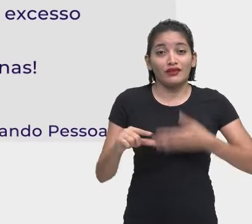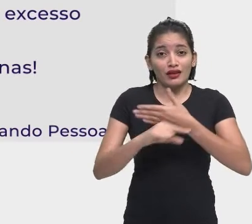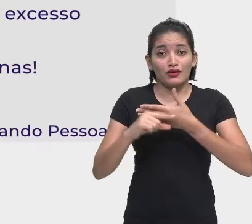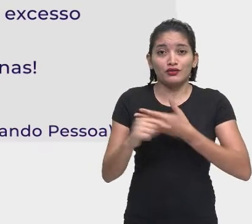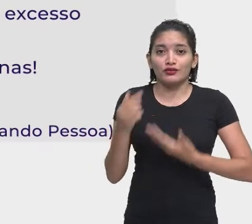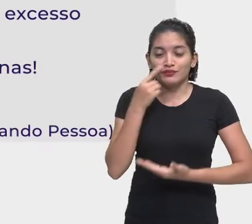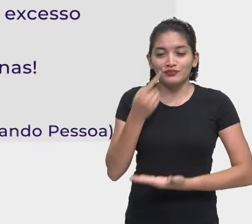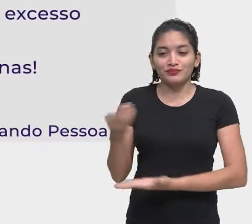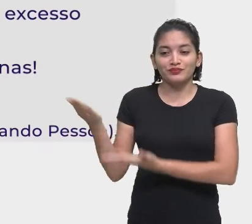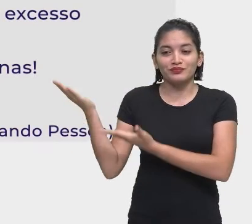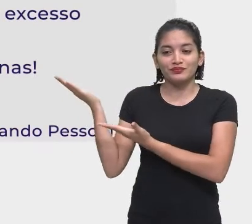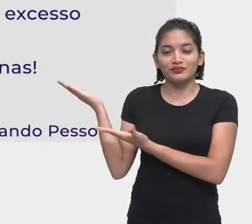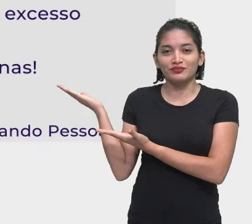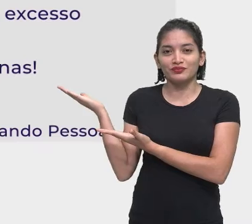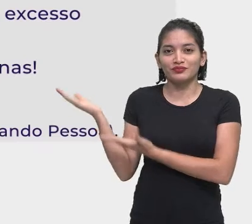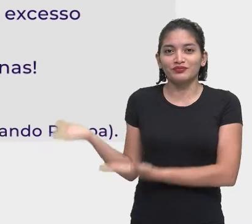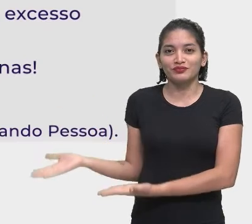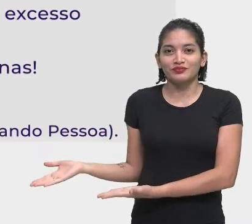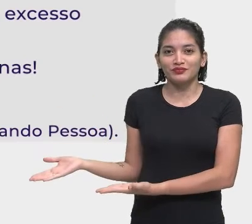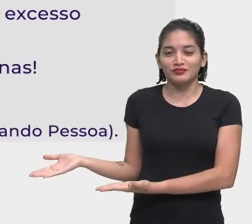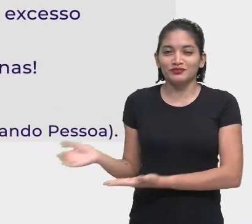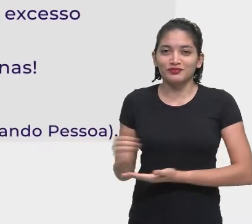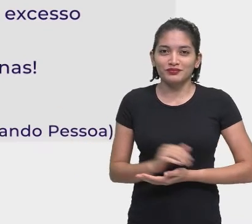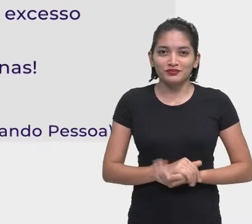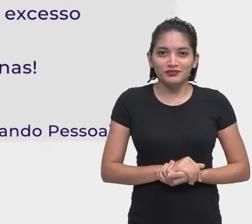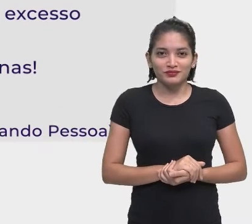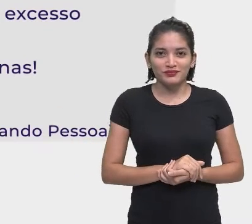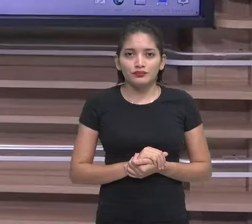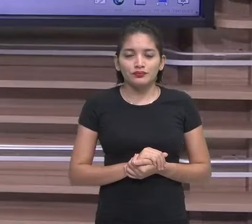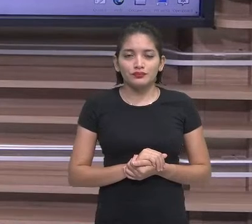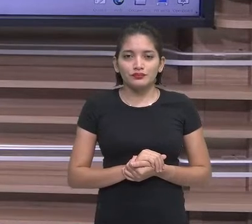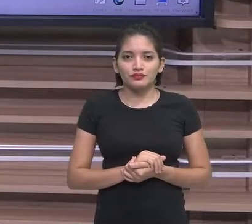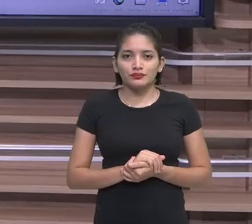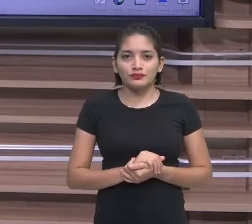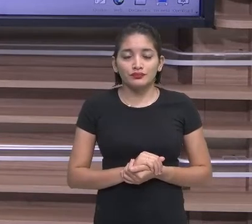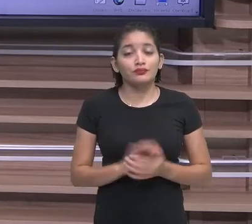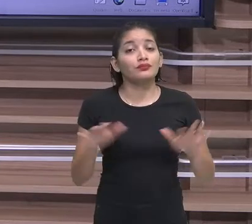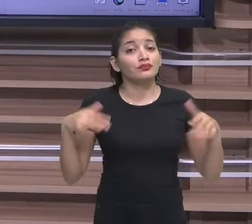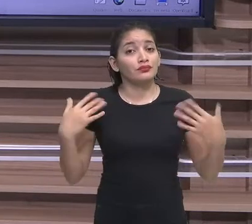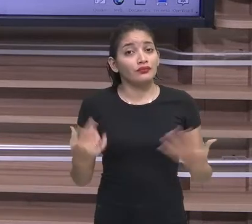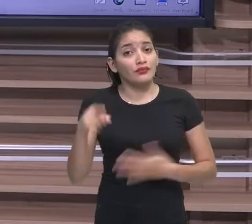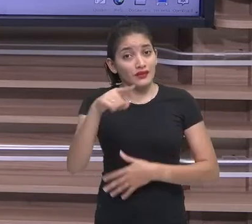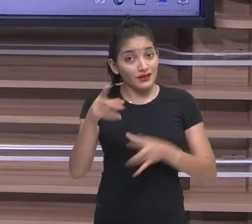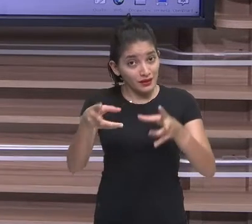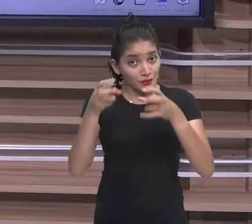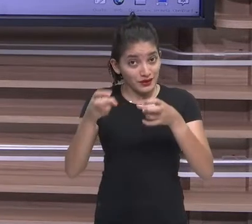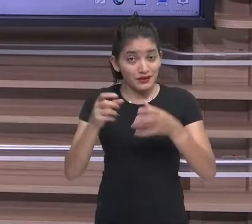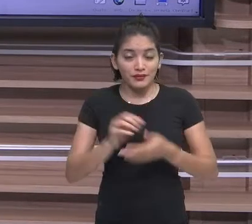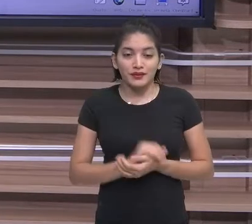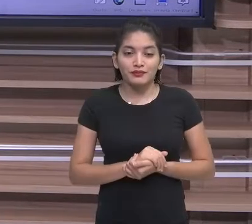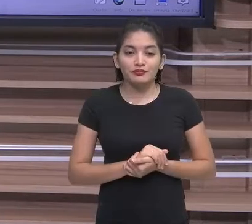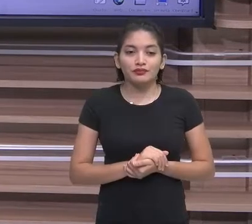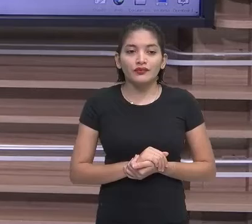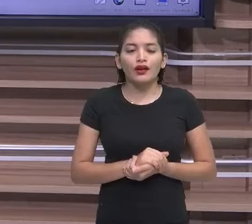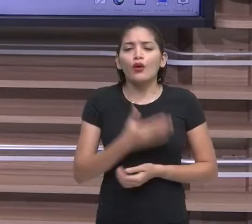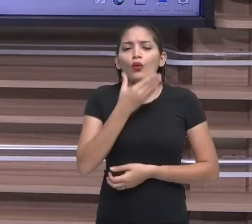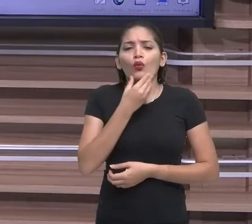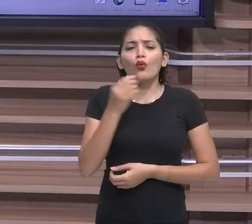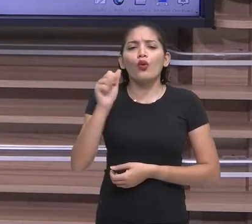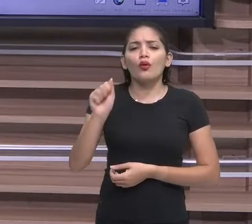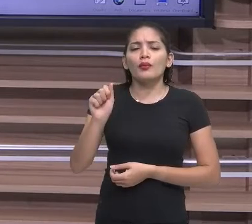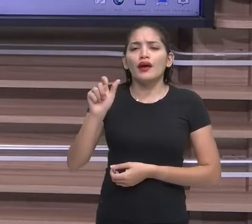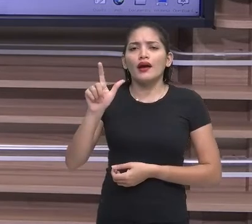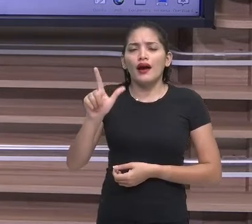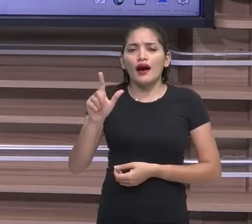Álvaro de Campos, Fernando Pessoa. Então você viu aí que o Álvaro de Campos,